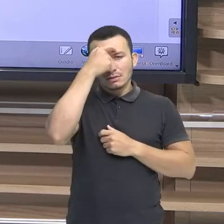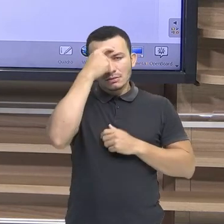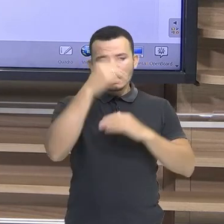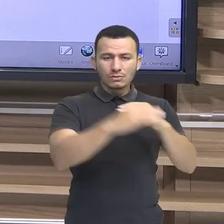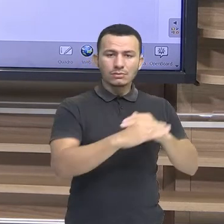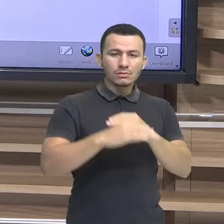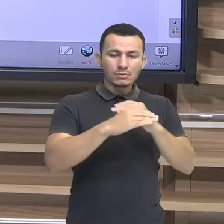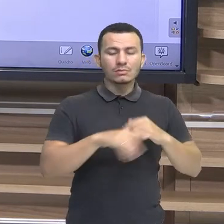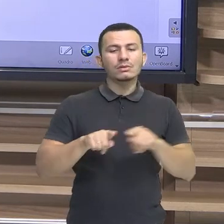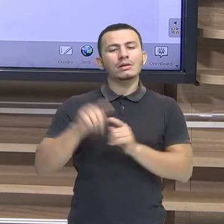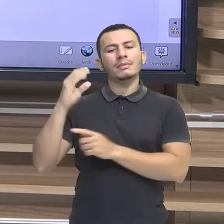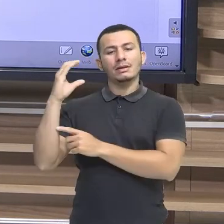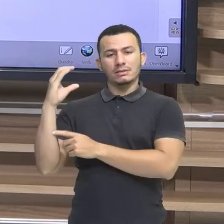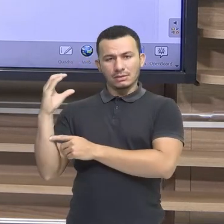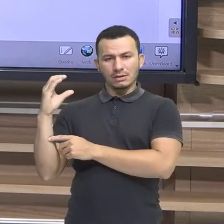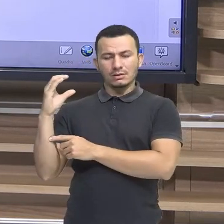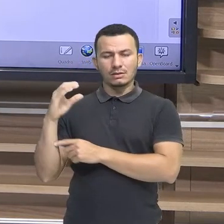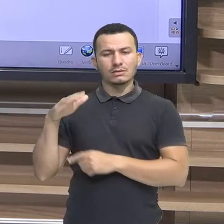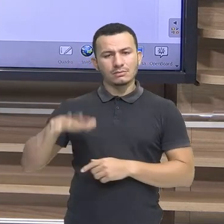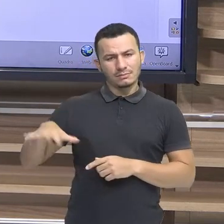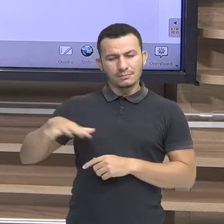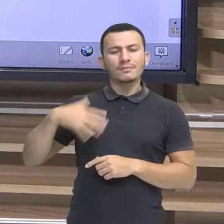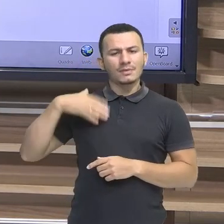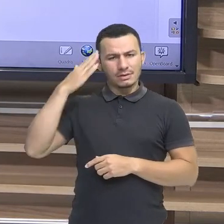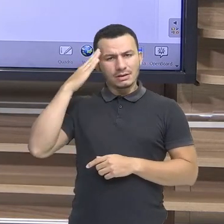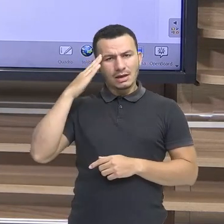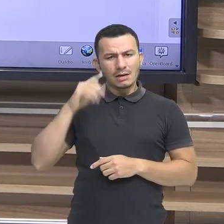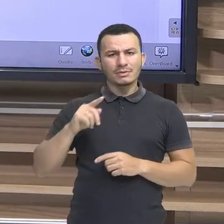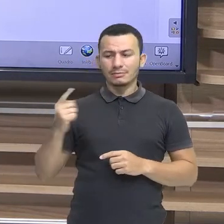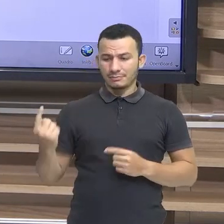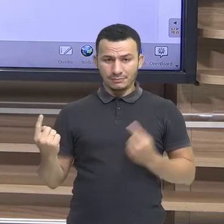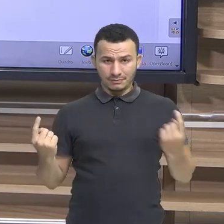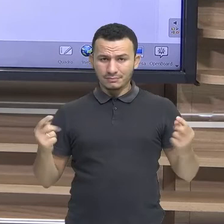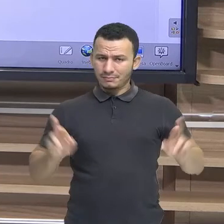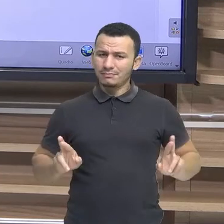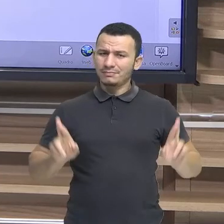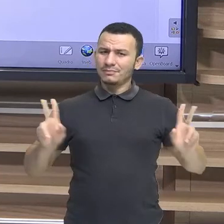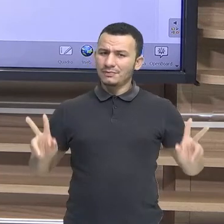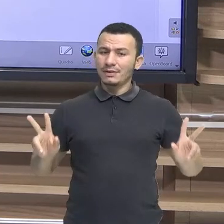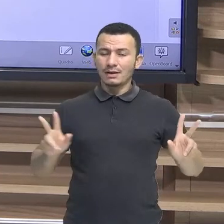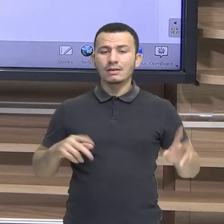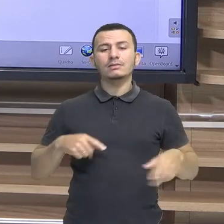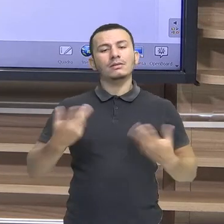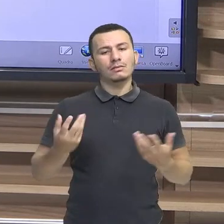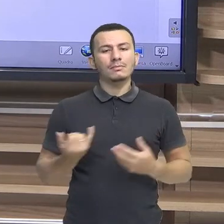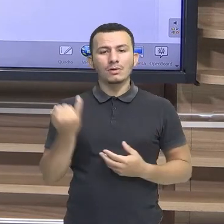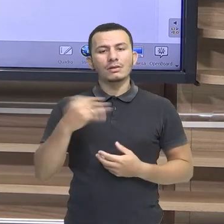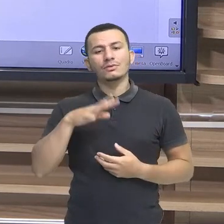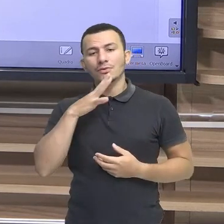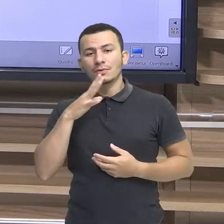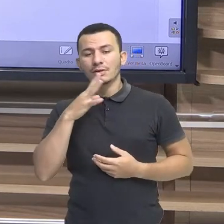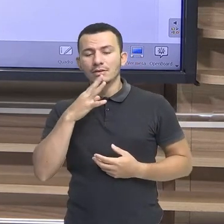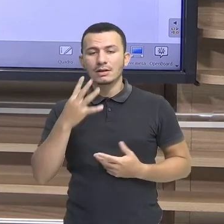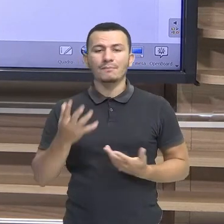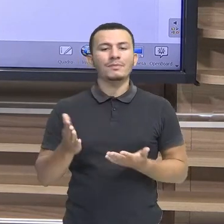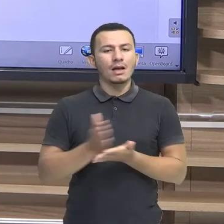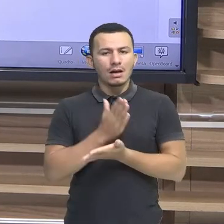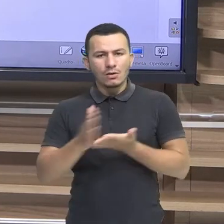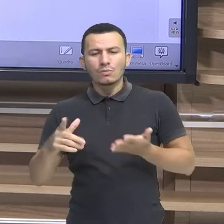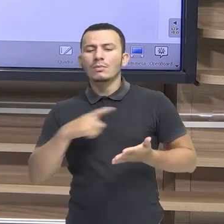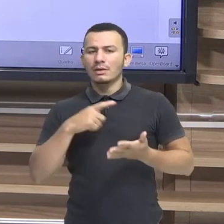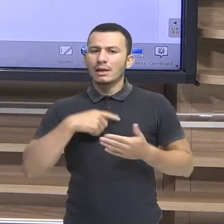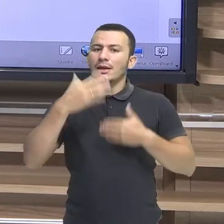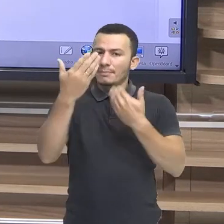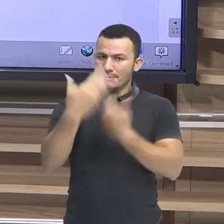Nós sabemos que há uma diferença, é importante perceber essa diferença. Muitas vezes tem questões que caem, né,